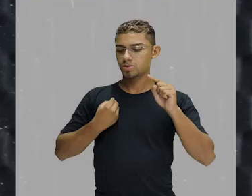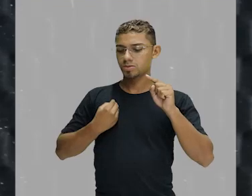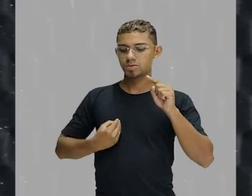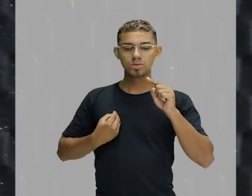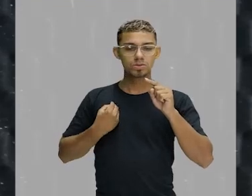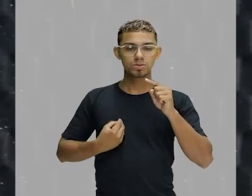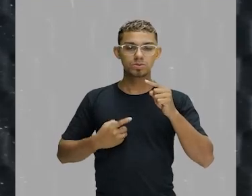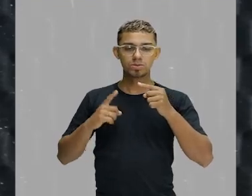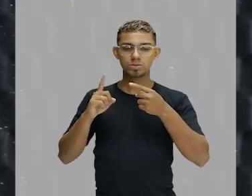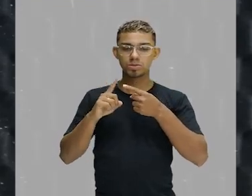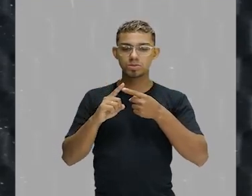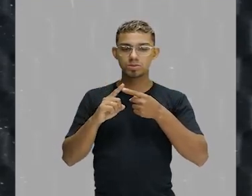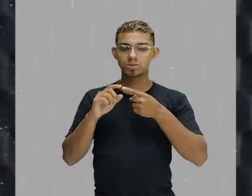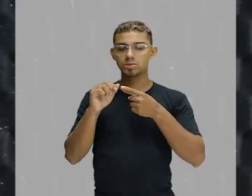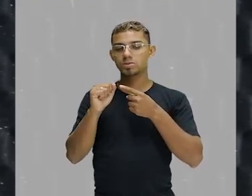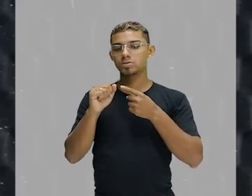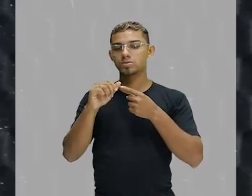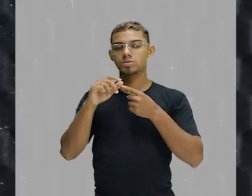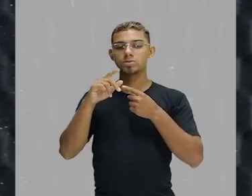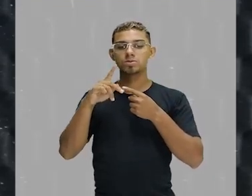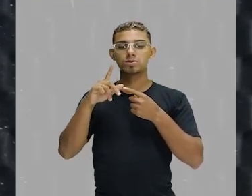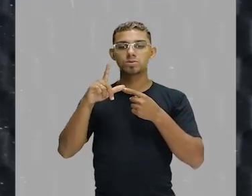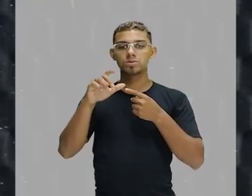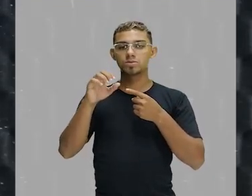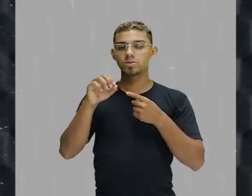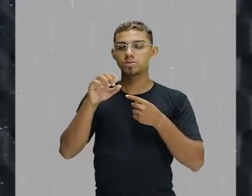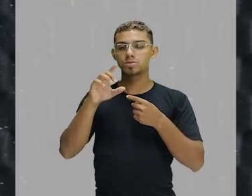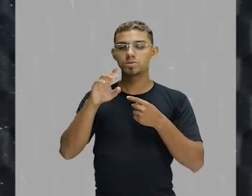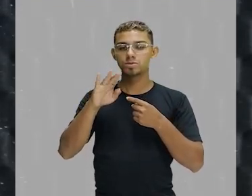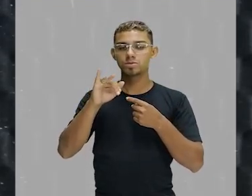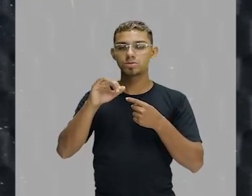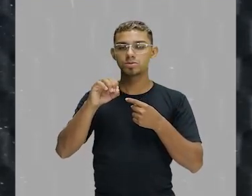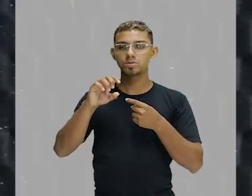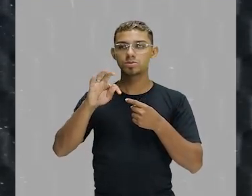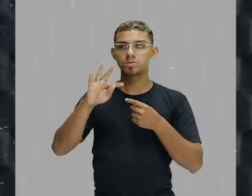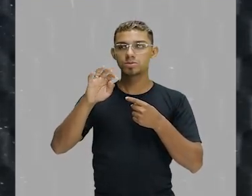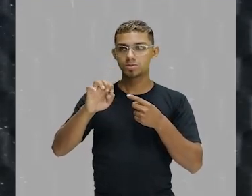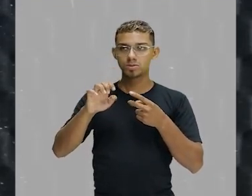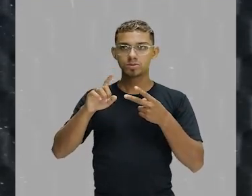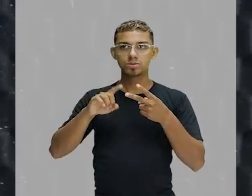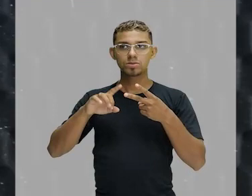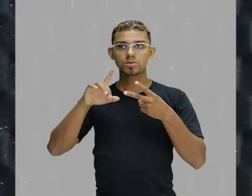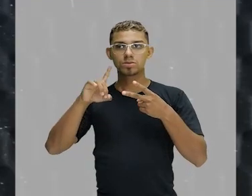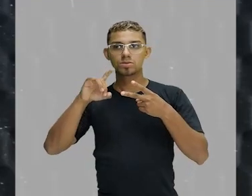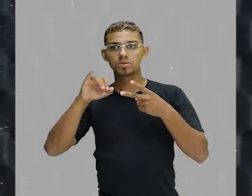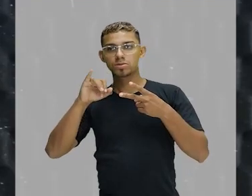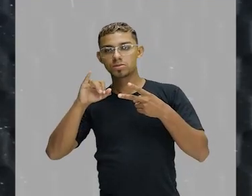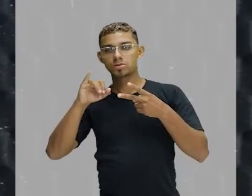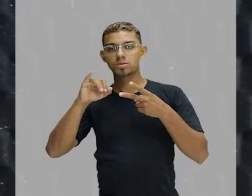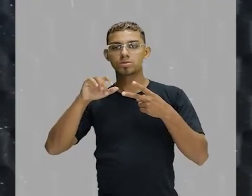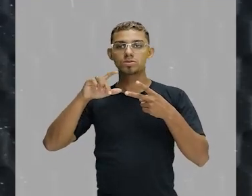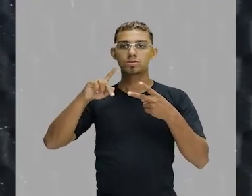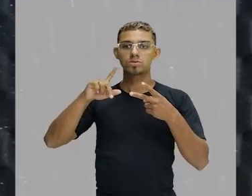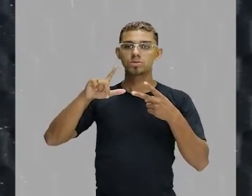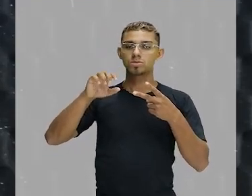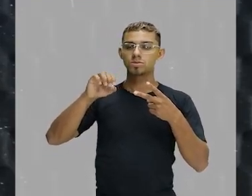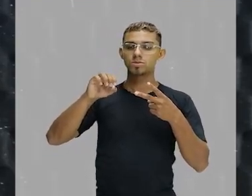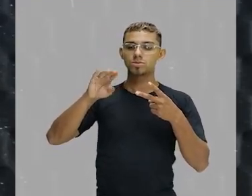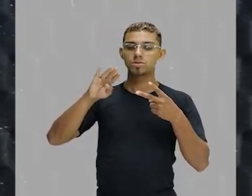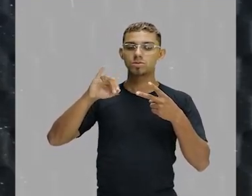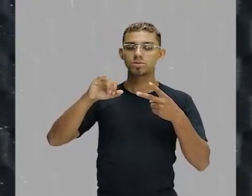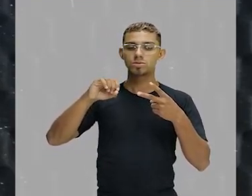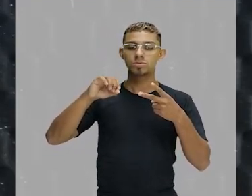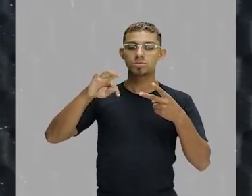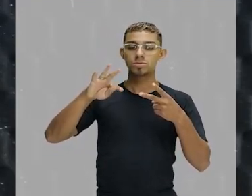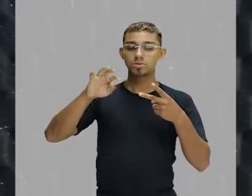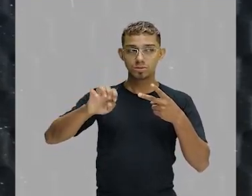vida haplobionte, existe o ciclo de vida diplobionte e tem o ciclo de vida